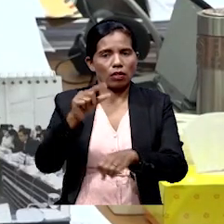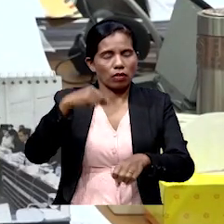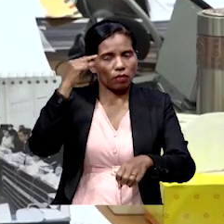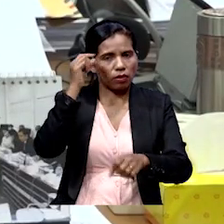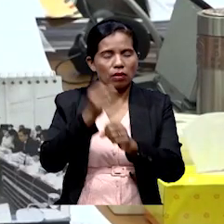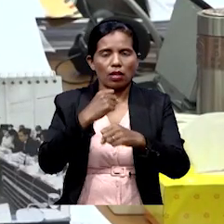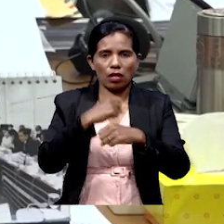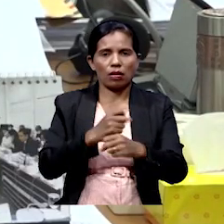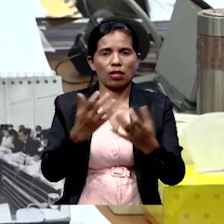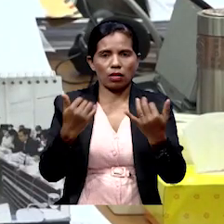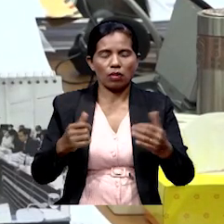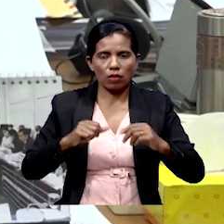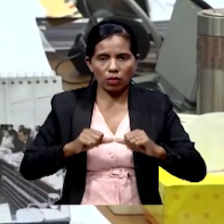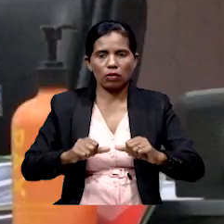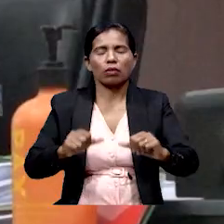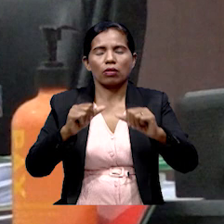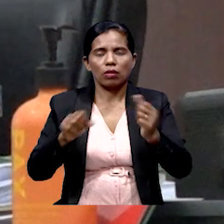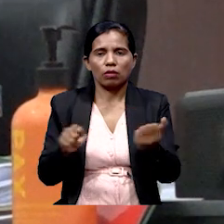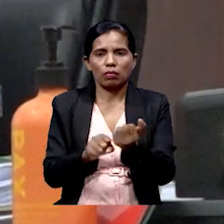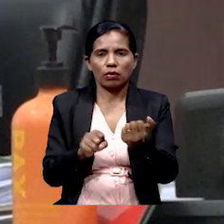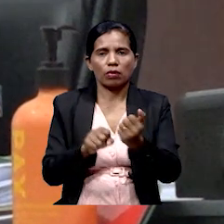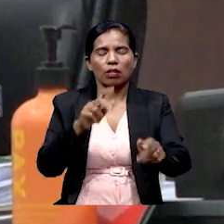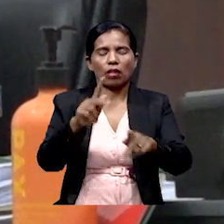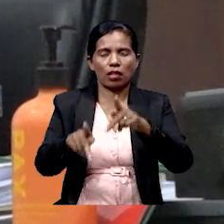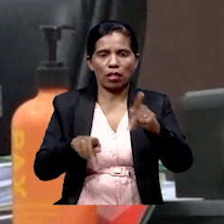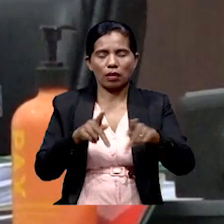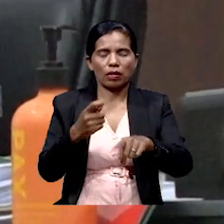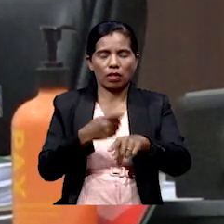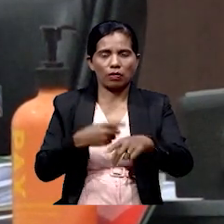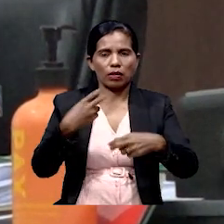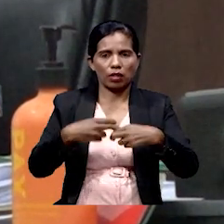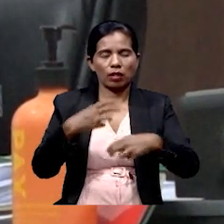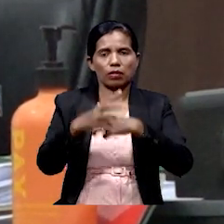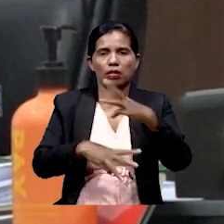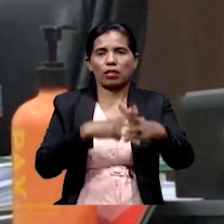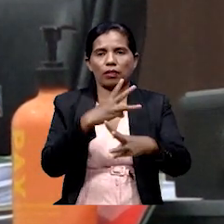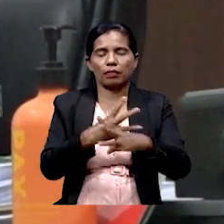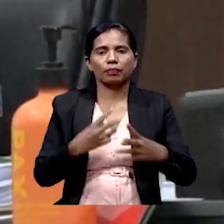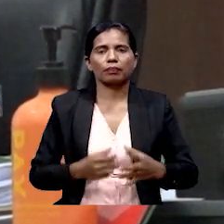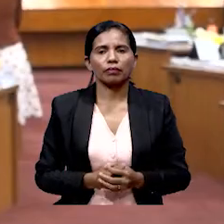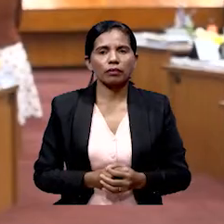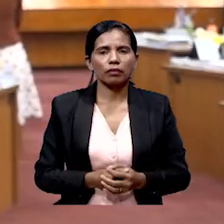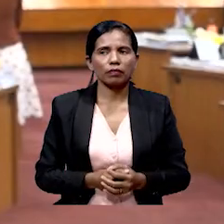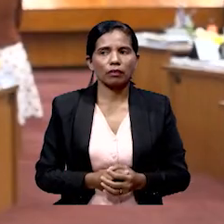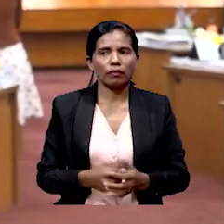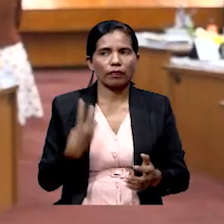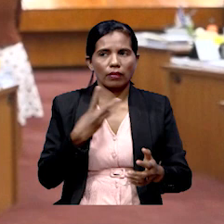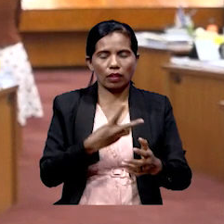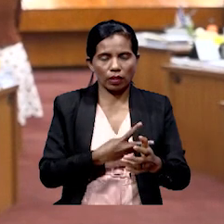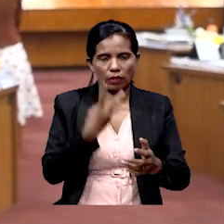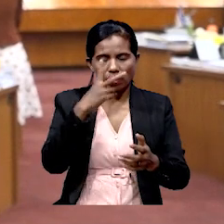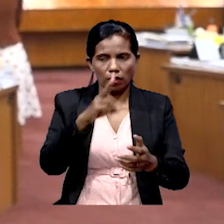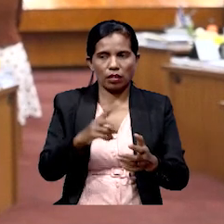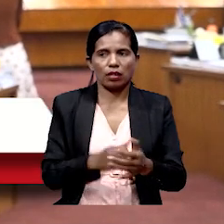halo de down, ho di continua apoio população e situação crise mundial ne. Governo constitucional durante ne, através da